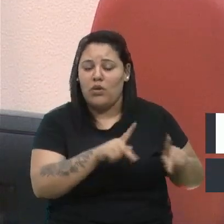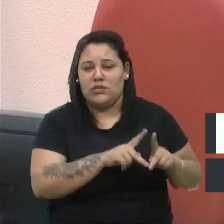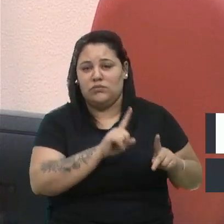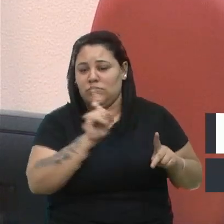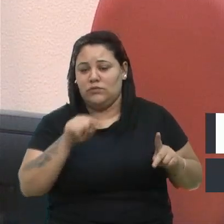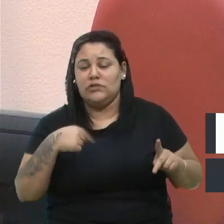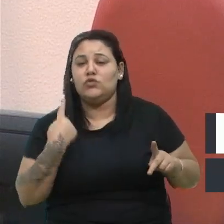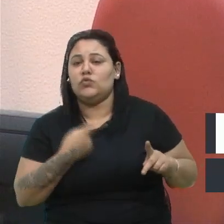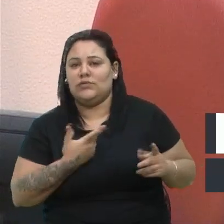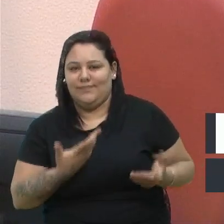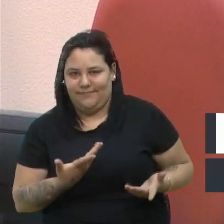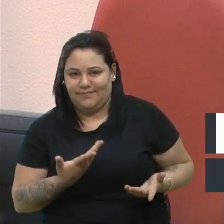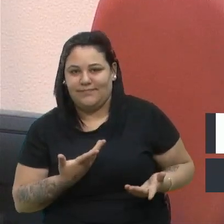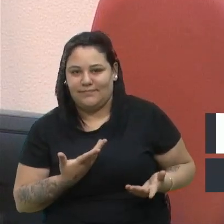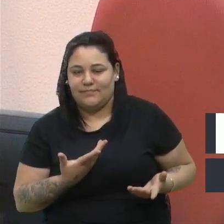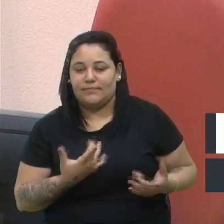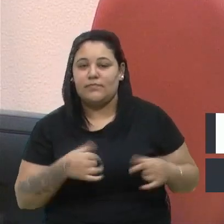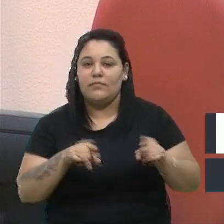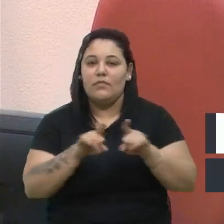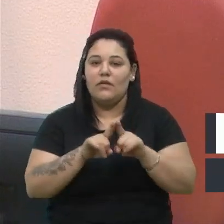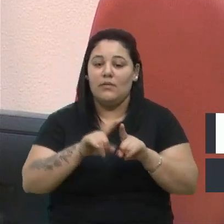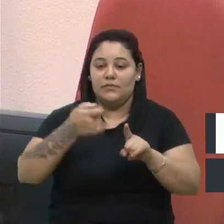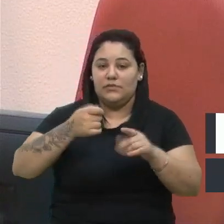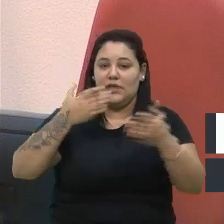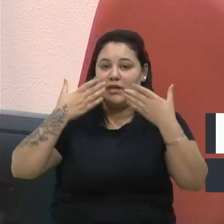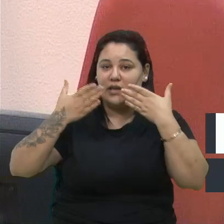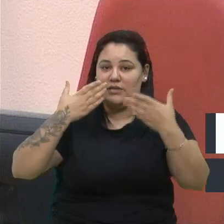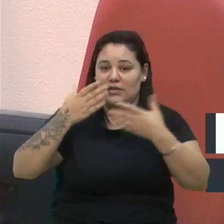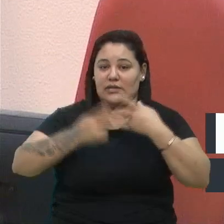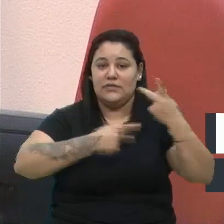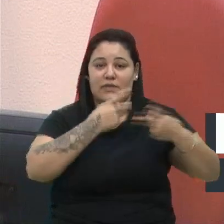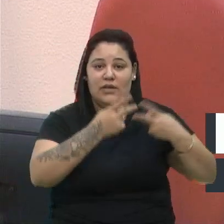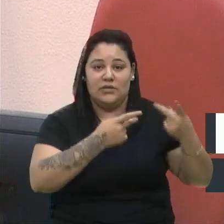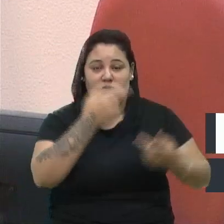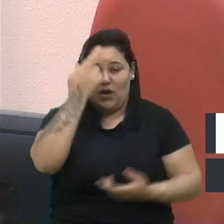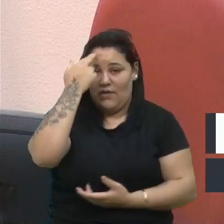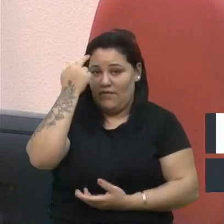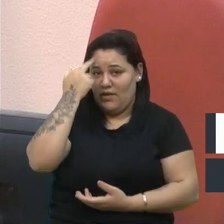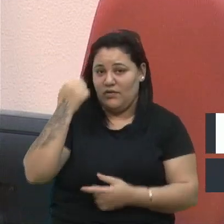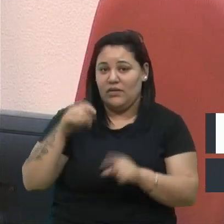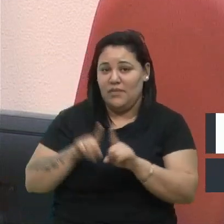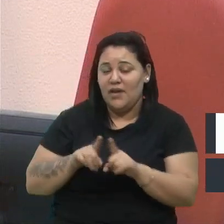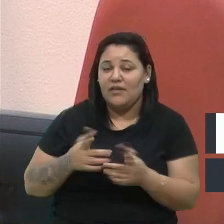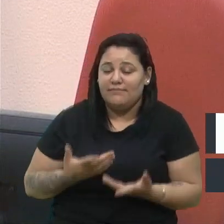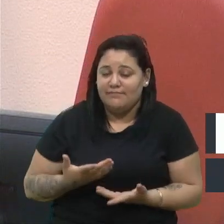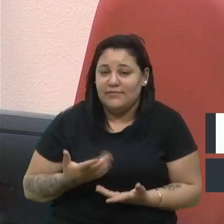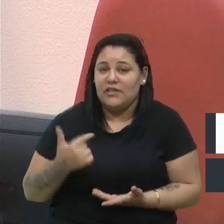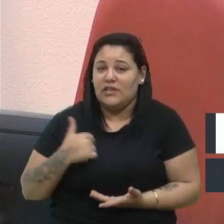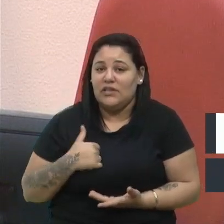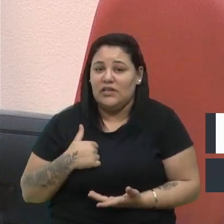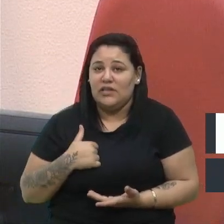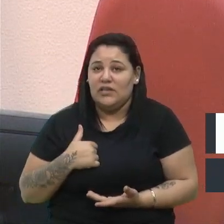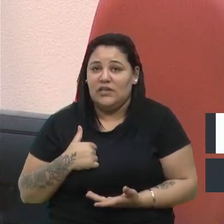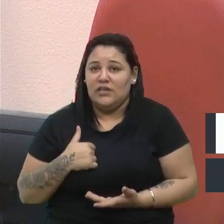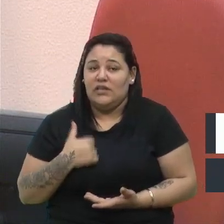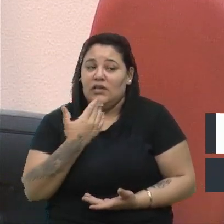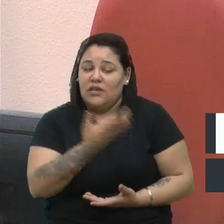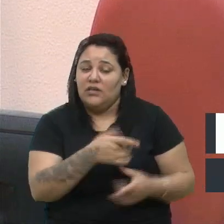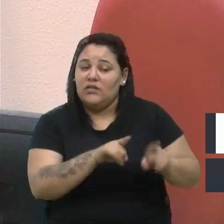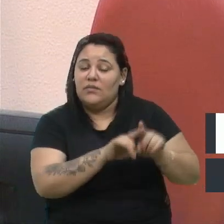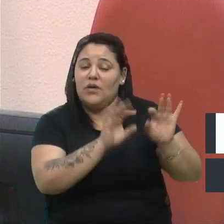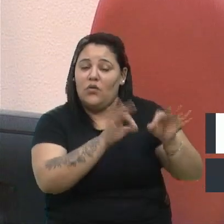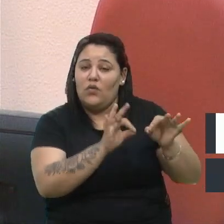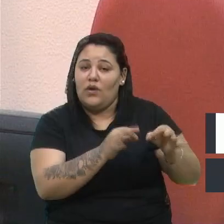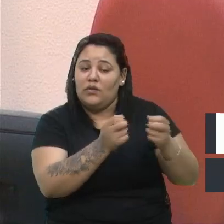agora deixar aqui também de analisar as falas do vereador Rafael, né? Que é onde eu também, o senhor sabe muito bem que eu concordo com o que